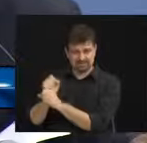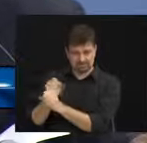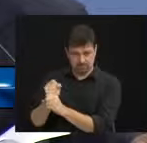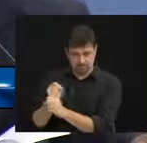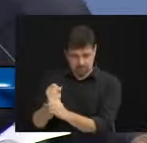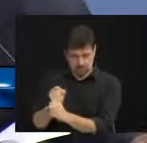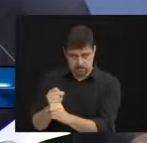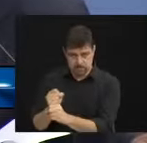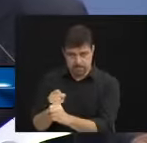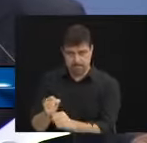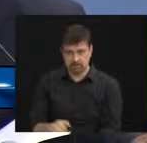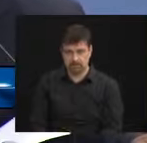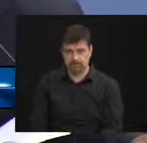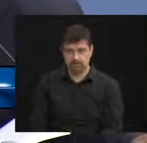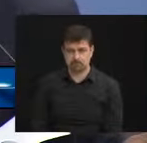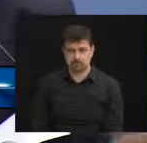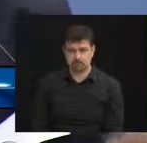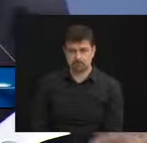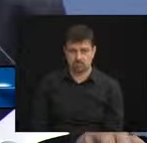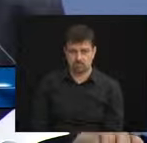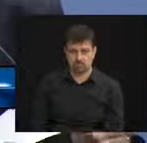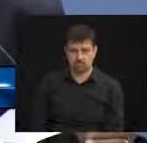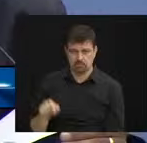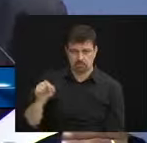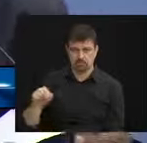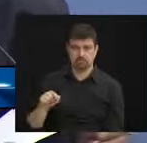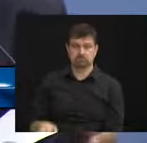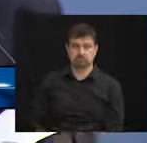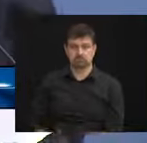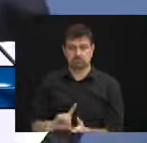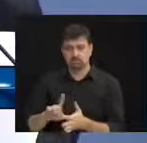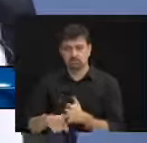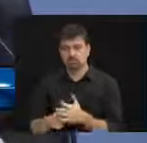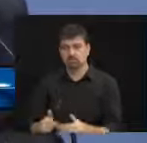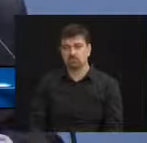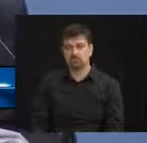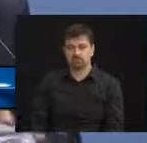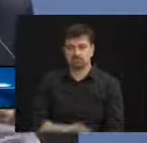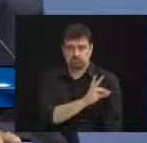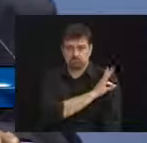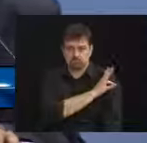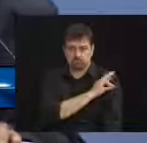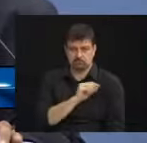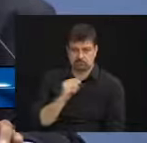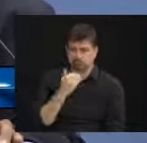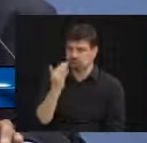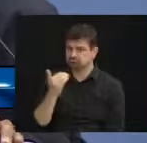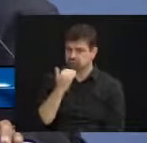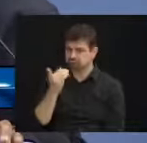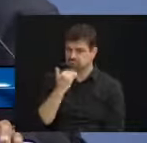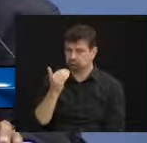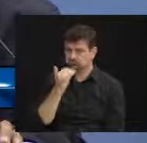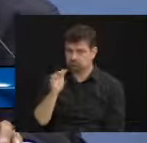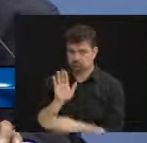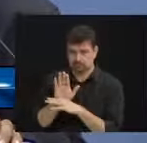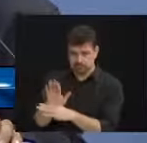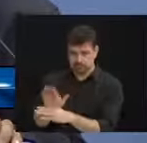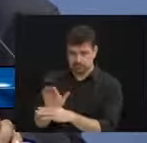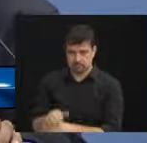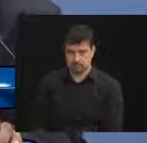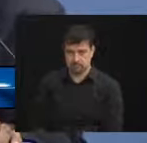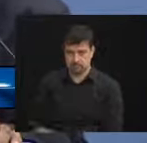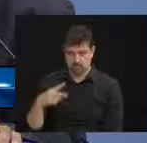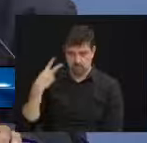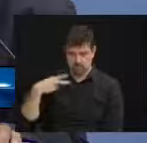viu, vereador e amigo? E há cinco anos o poder público não fazia nada. Viu, Schneider? Acho que o Schneider também